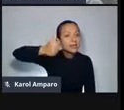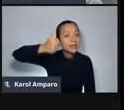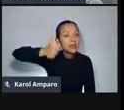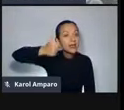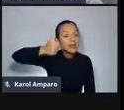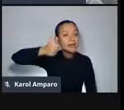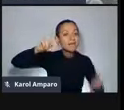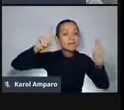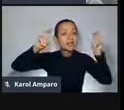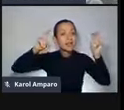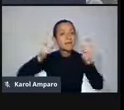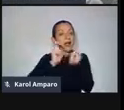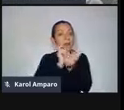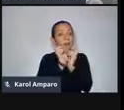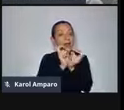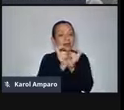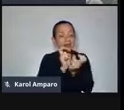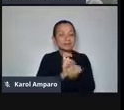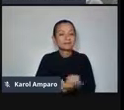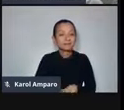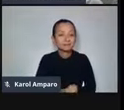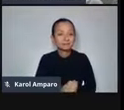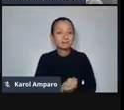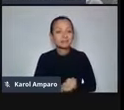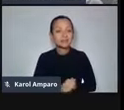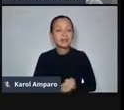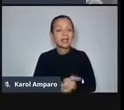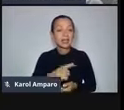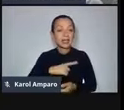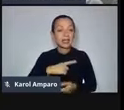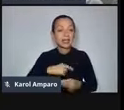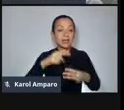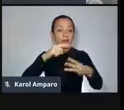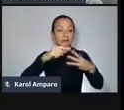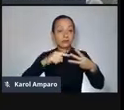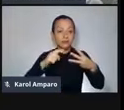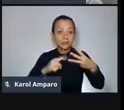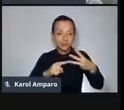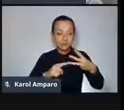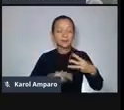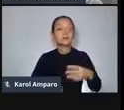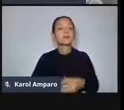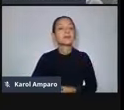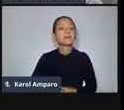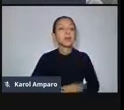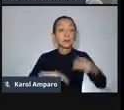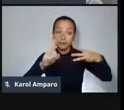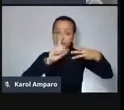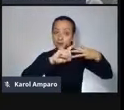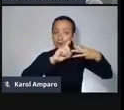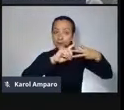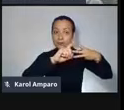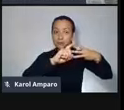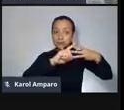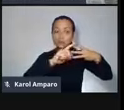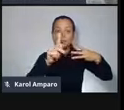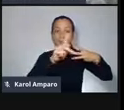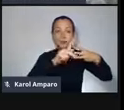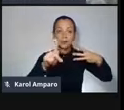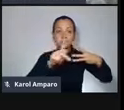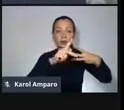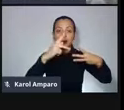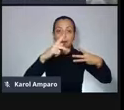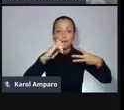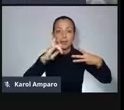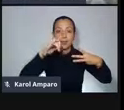tá? Ela teve 3 edições, tá? Na primeira edição está o mestre Pinatti e os alunos